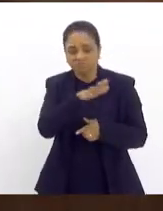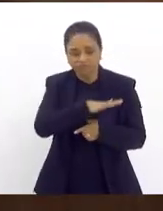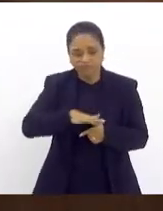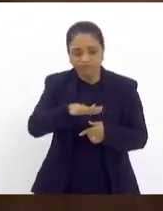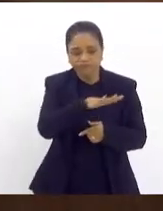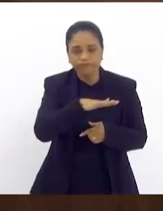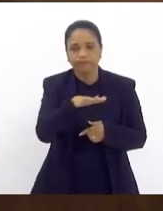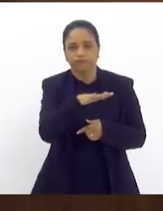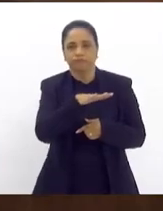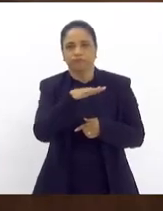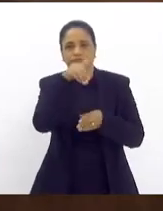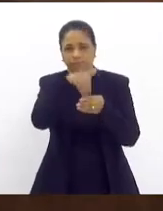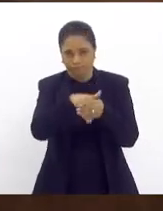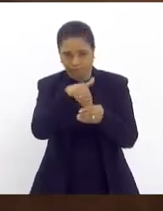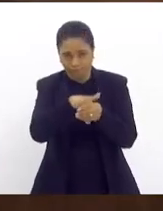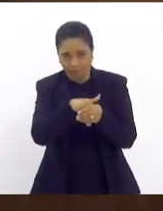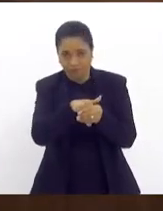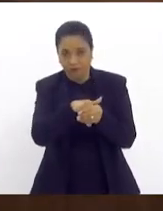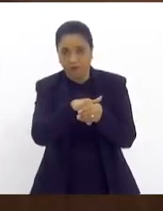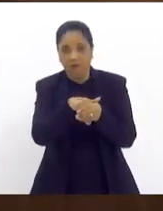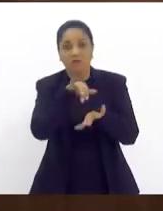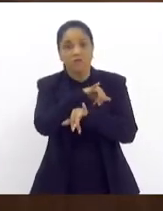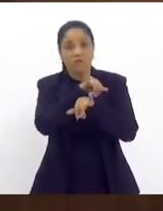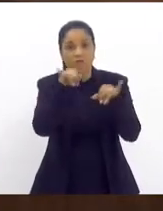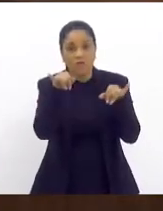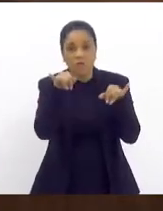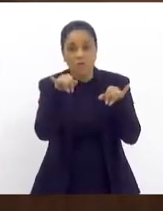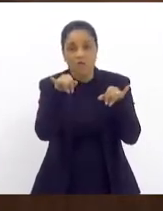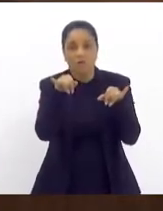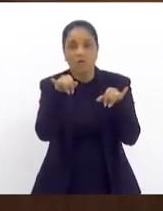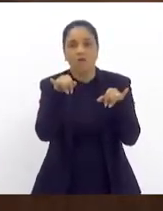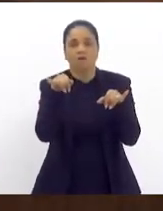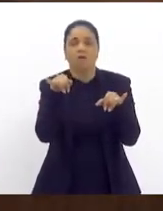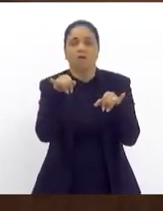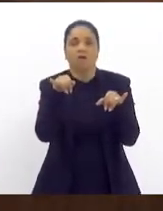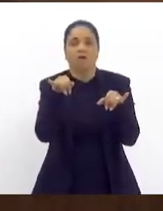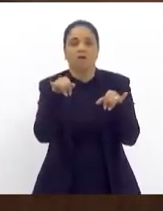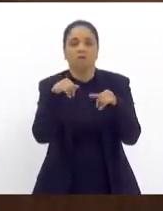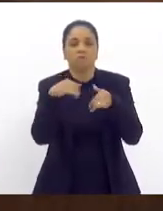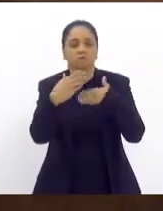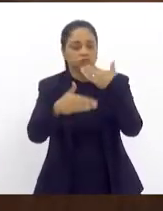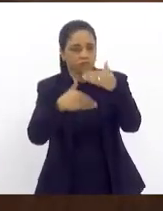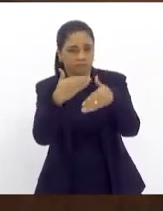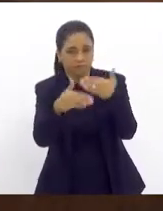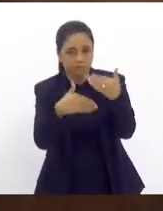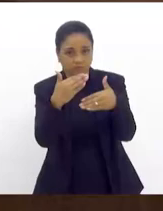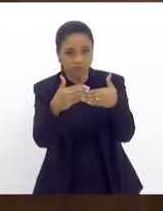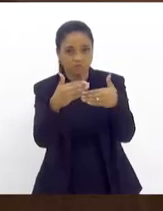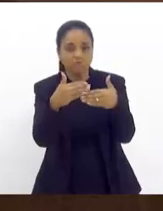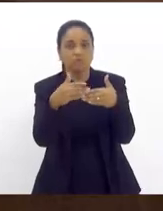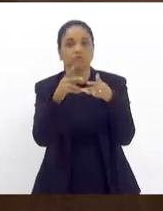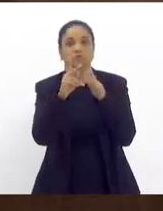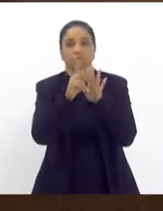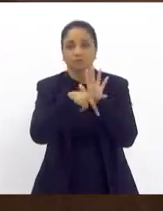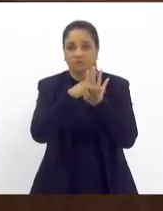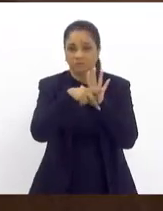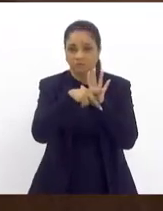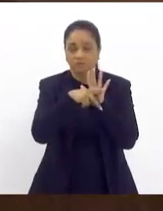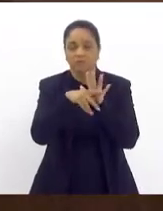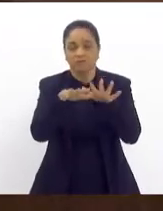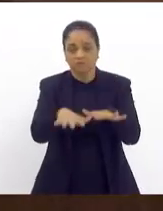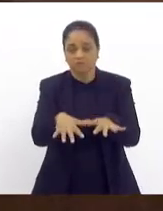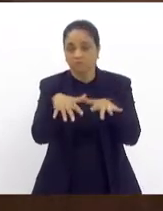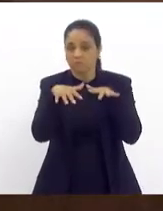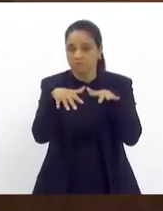e queria portanto além de informar brevemente os desdobramentos é justificar a necessidade da audiência